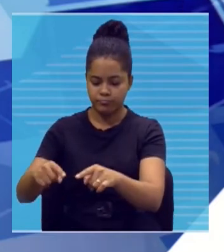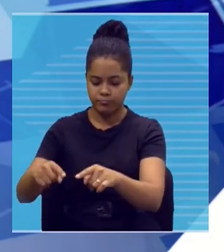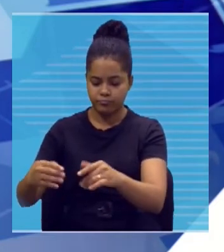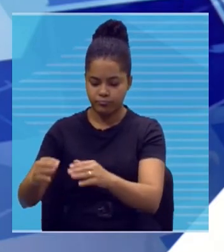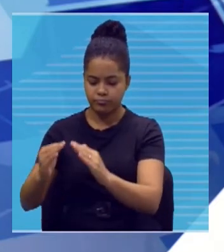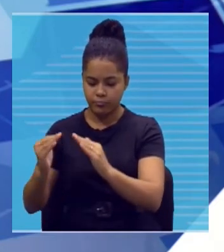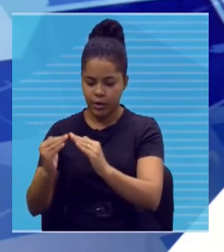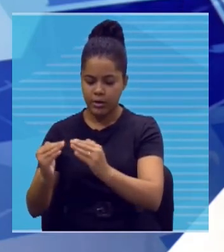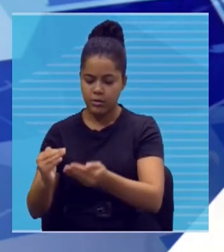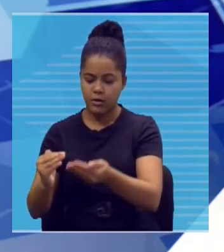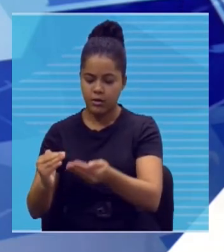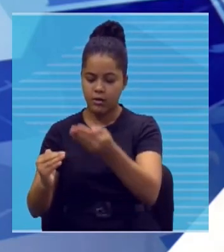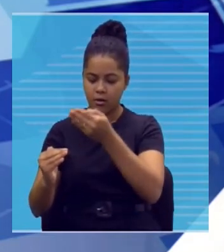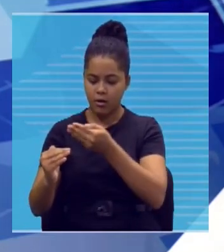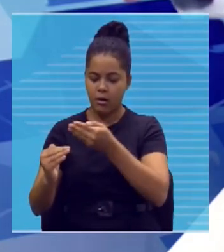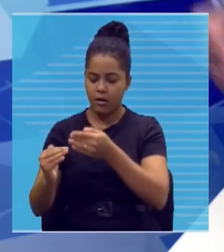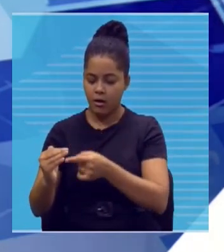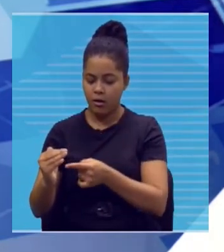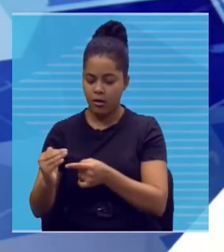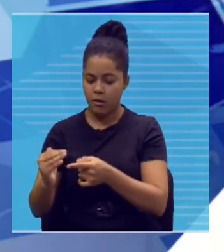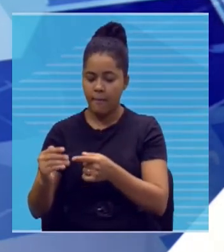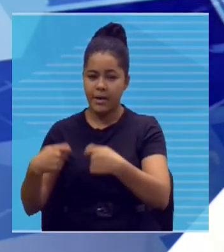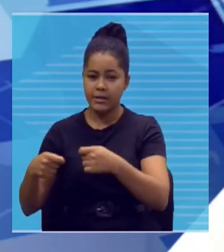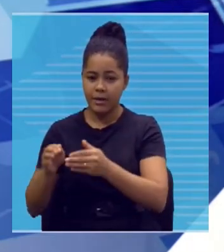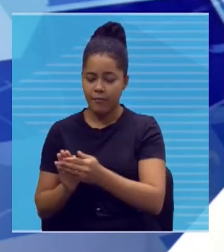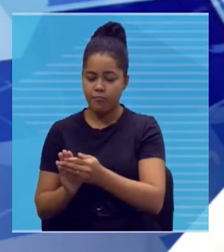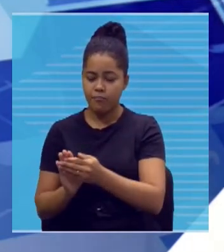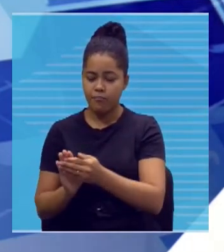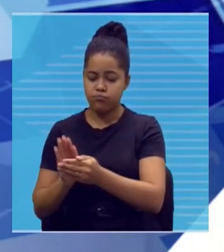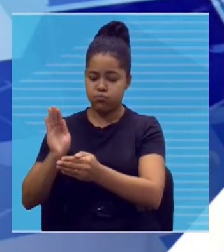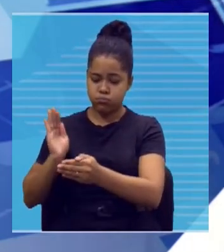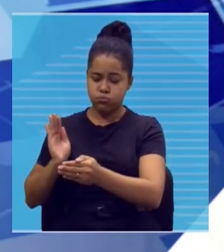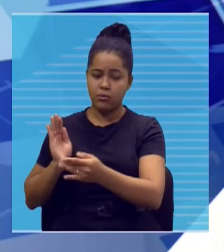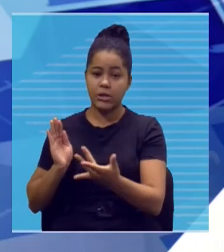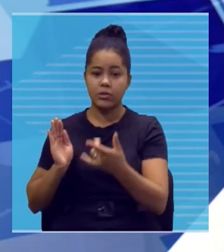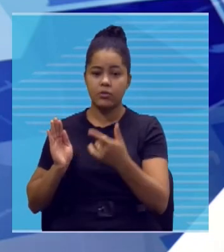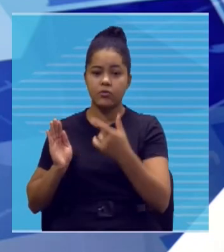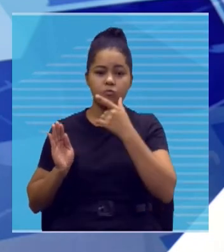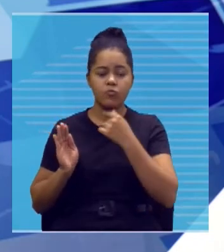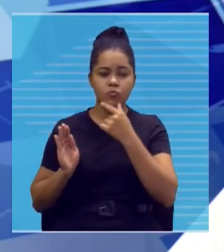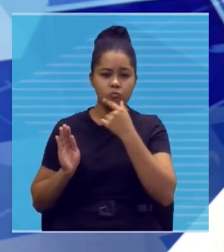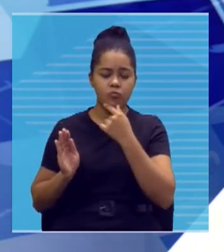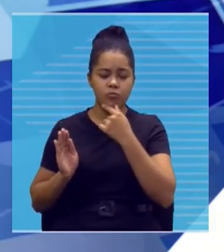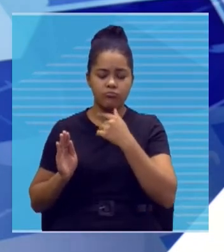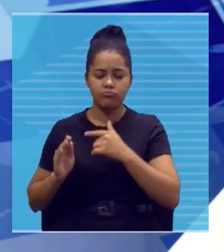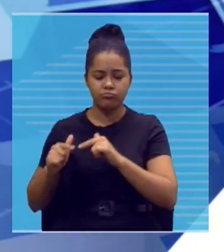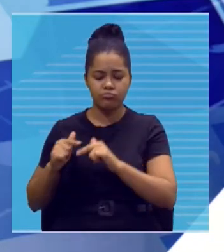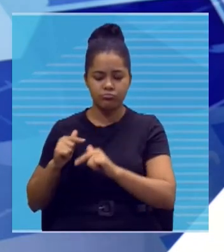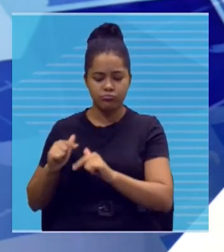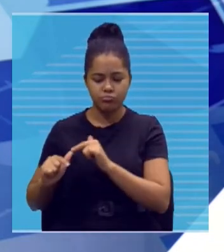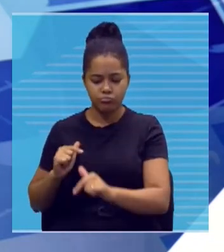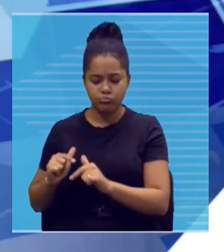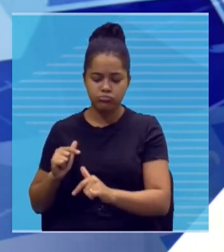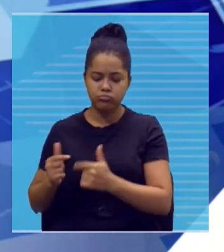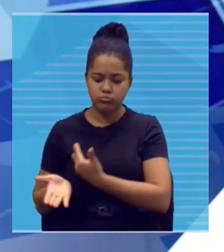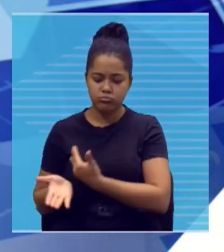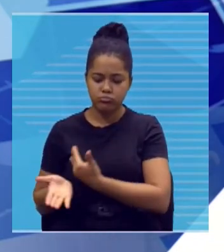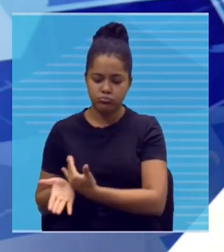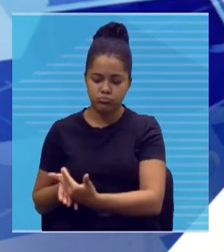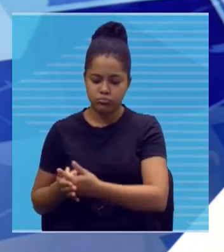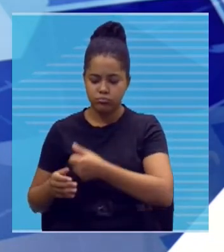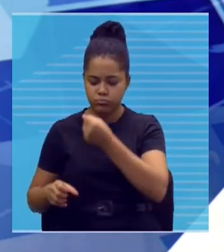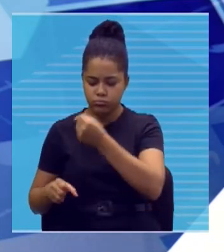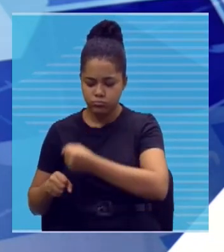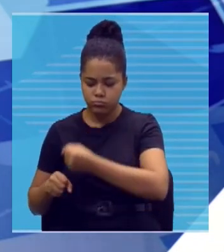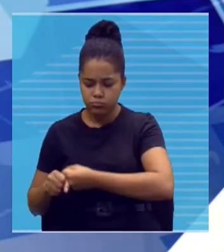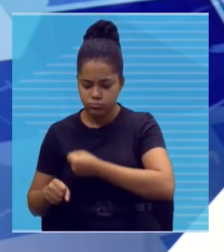aqui e tal vai pegar esse pedaço aqui no quintal aí o pedreiro lá começou a cavar eu acho que